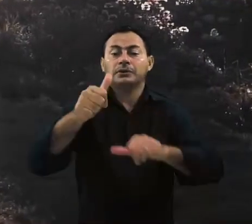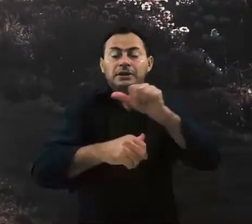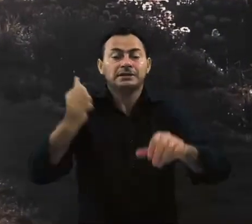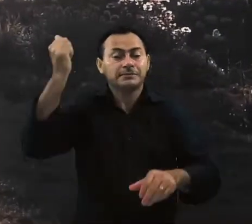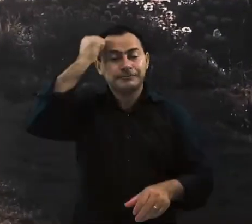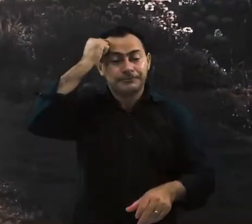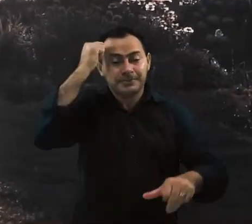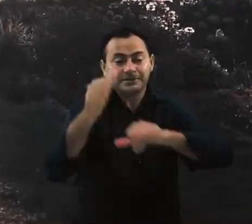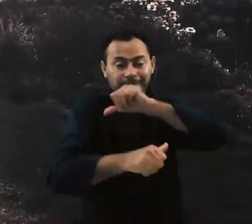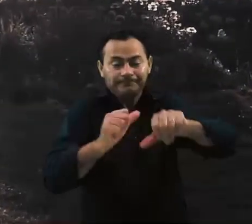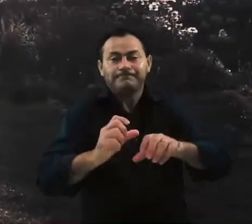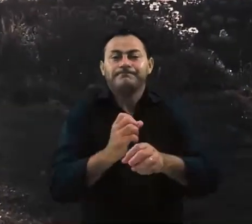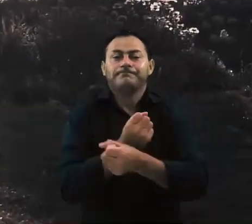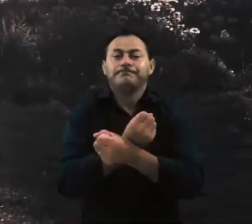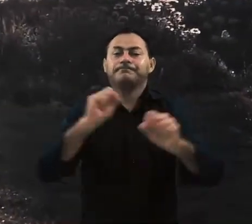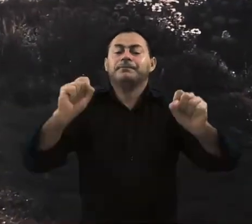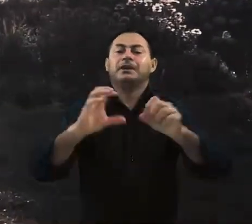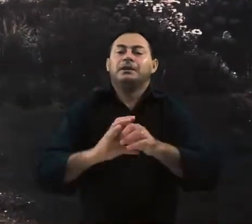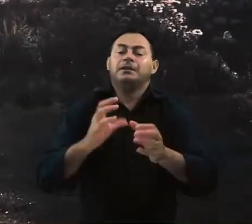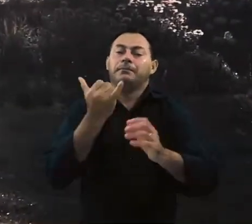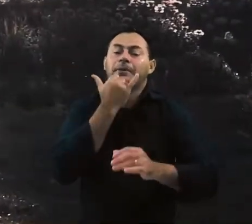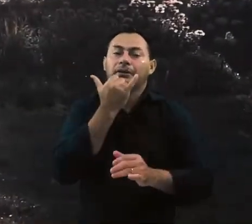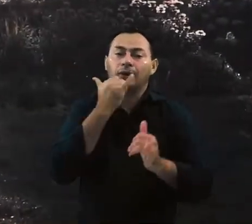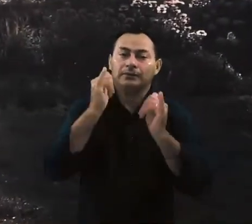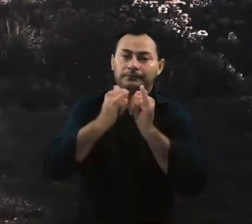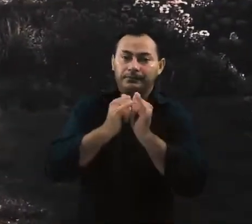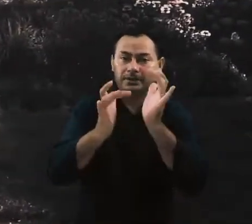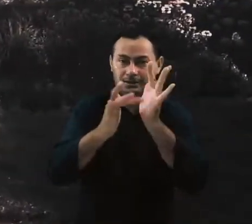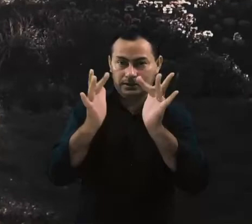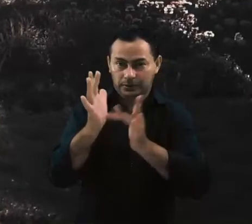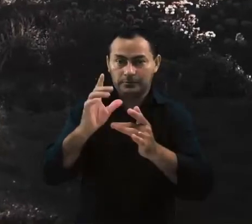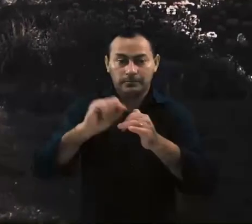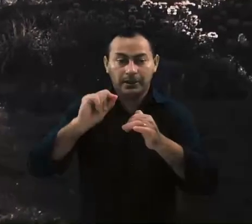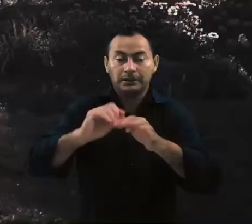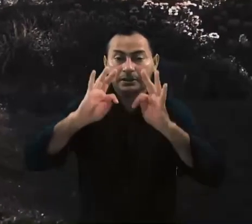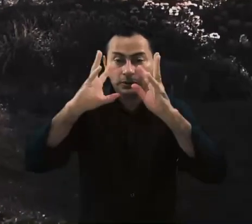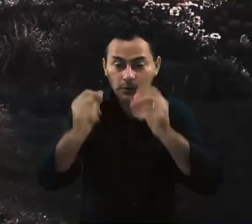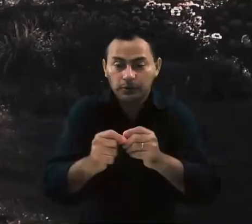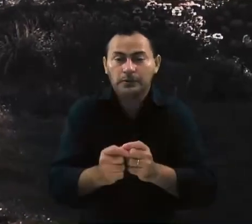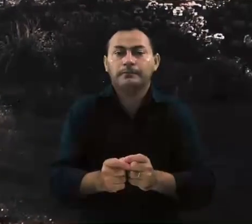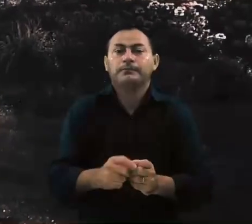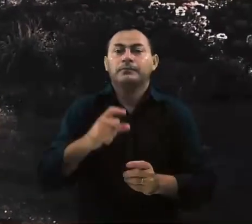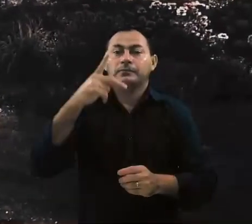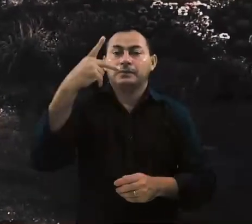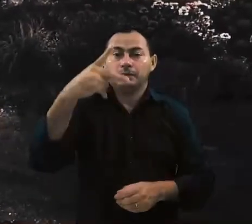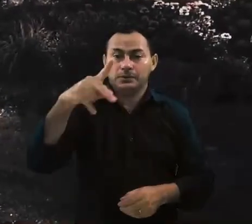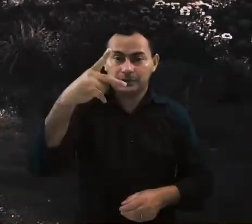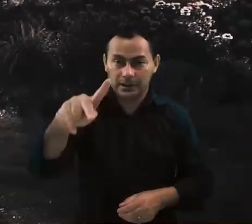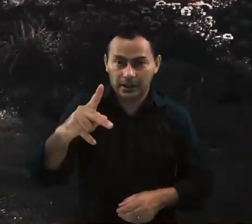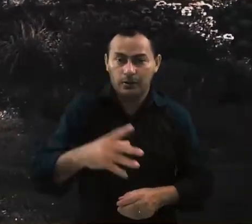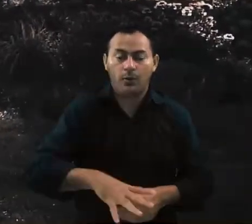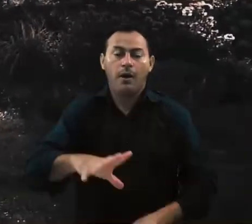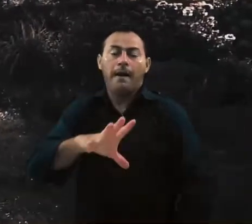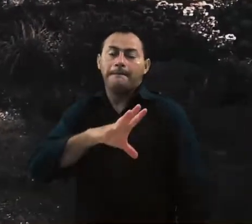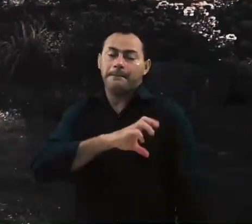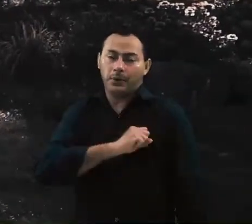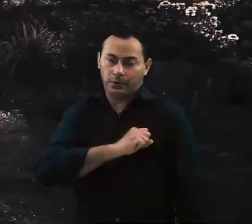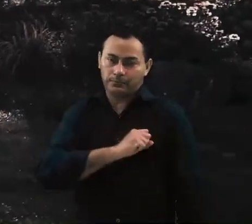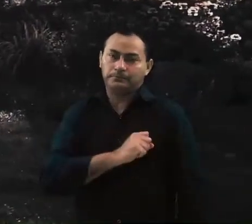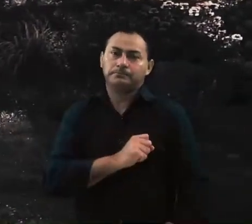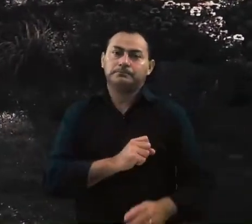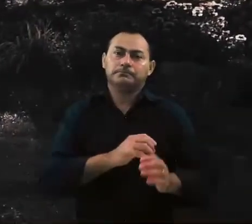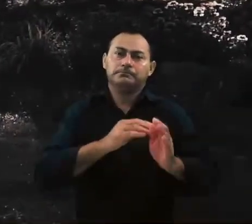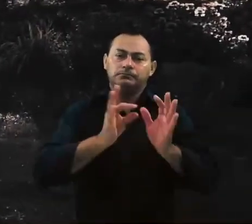totalmente transformar os libertários perdoar é isso que Jesus fazem tudo através do seu